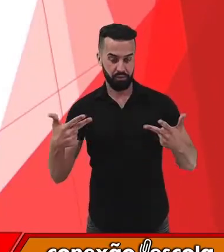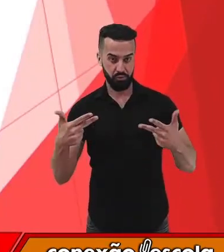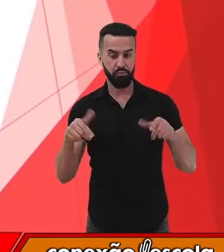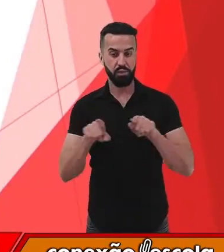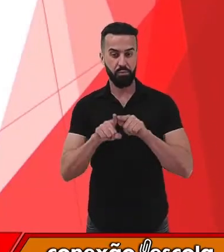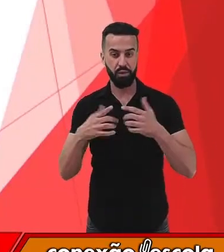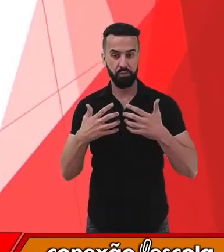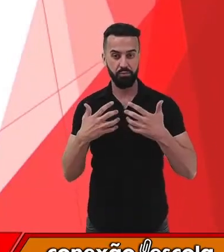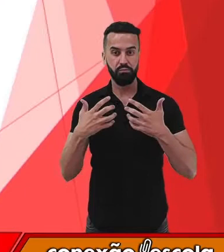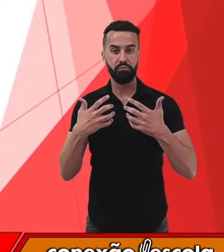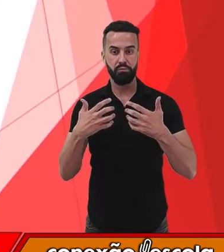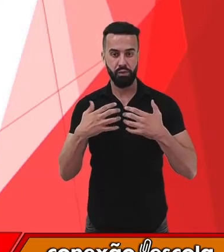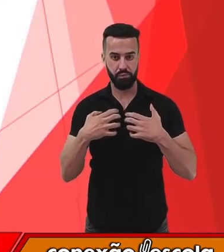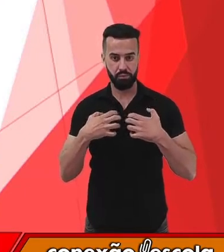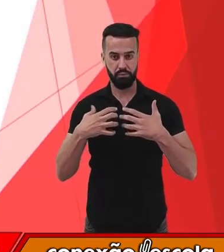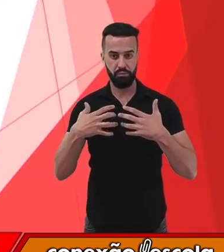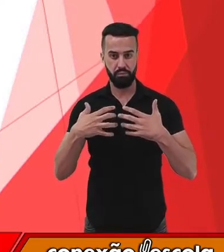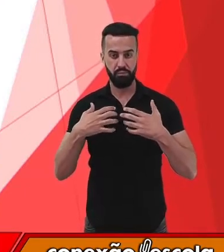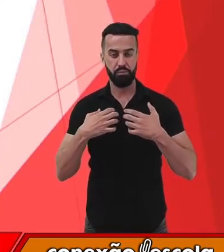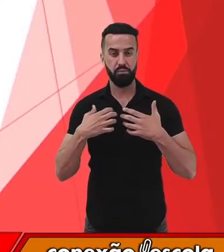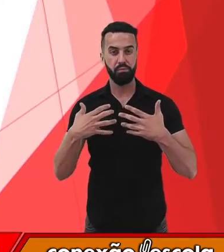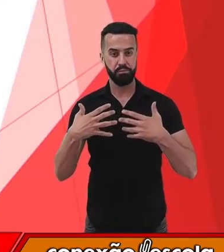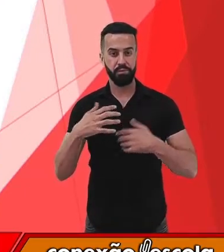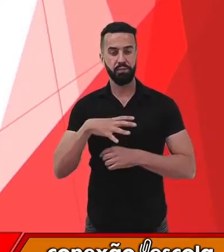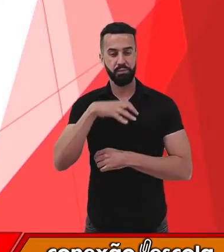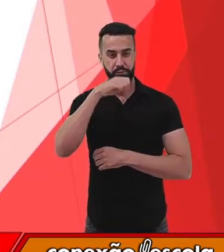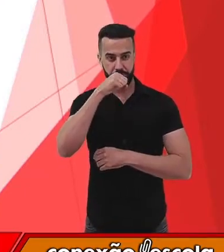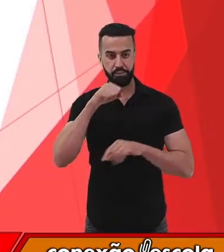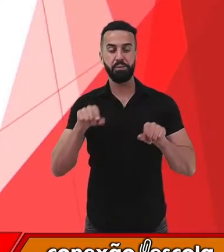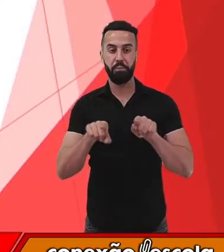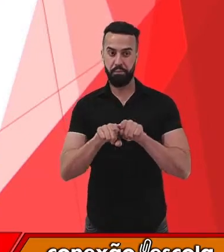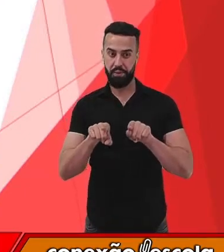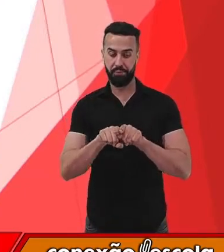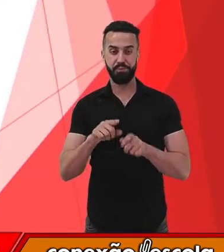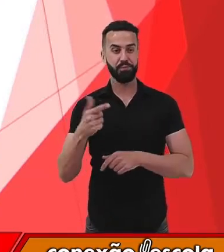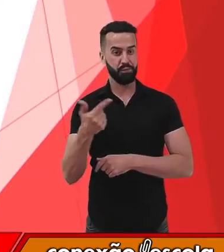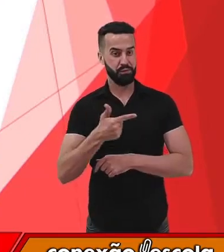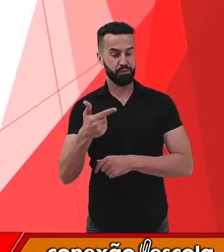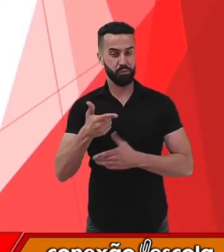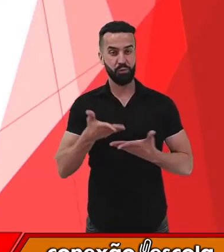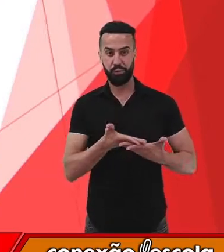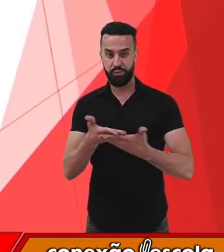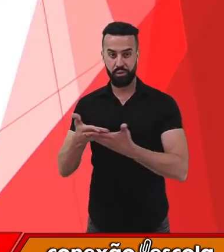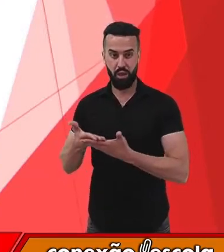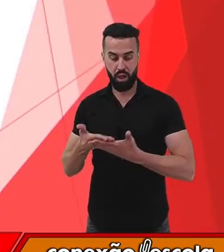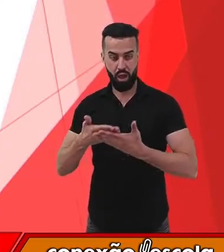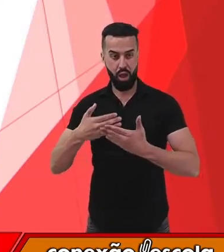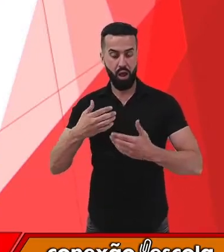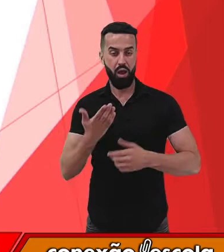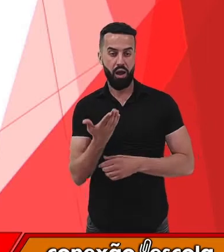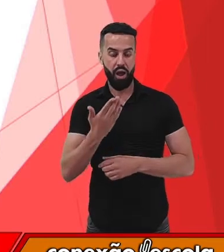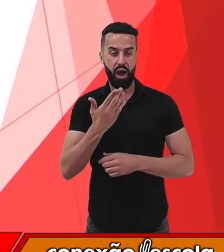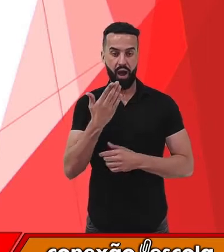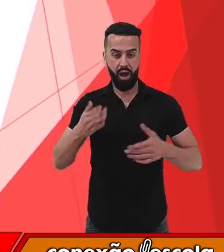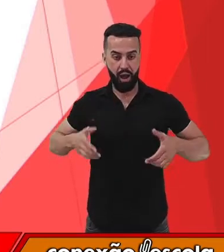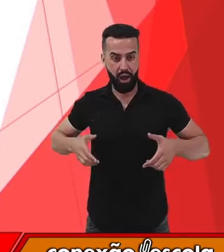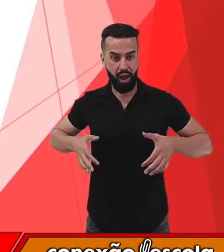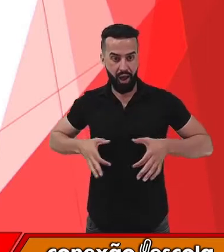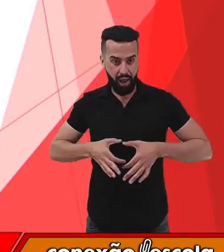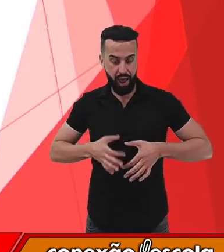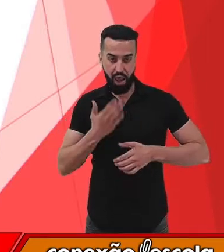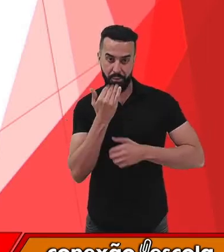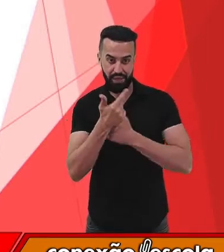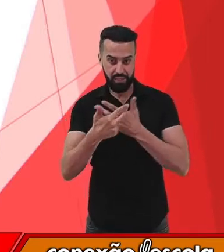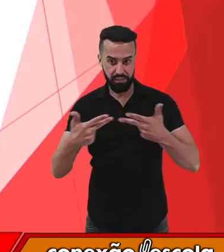na respiração. Estudaremos também sobre a função dos órgãos relacionados à alimentação e